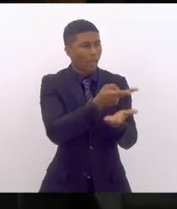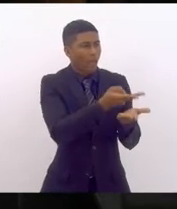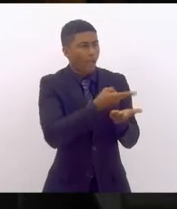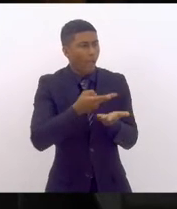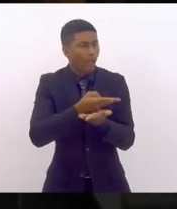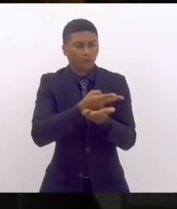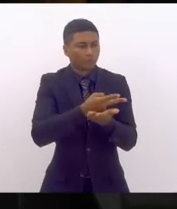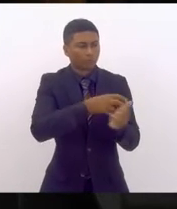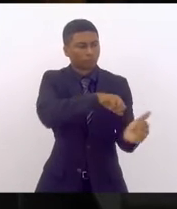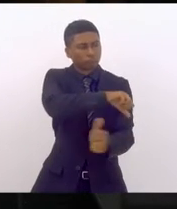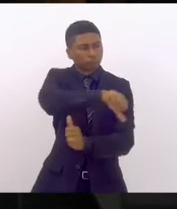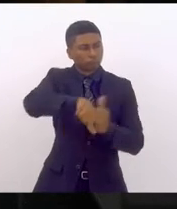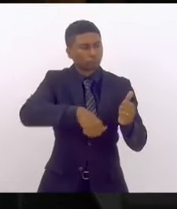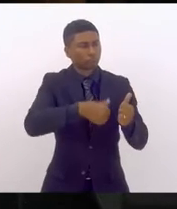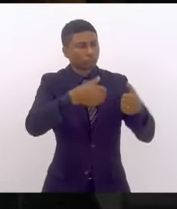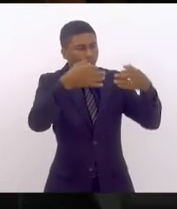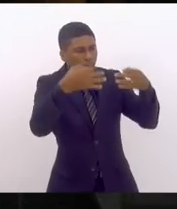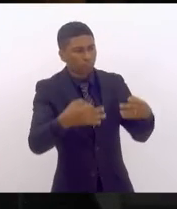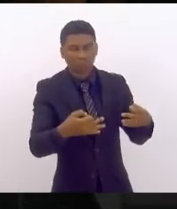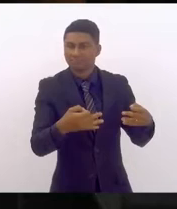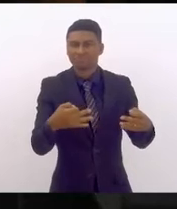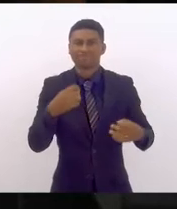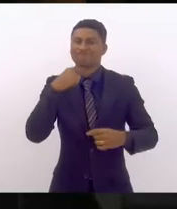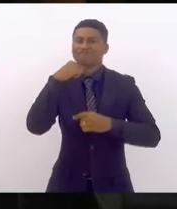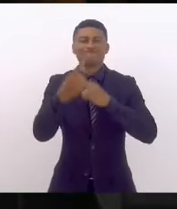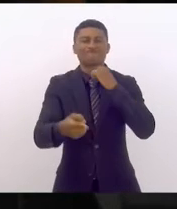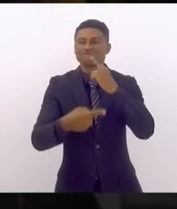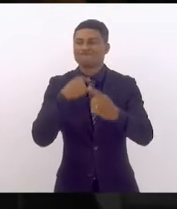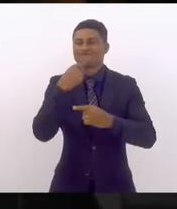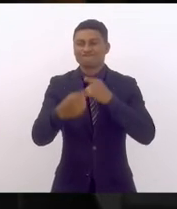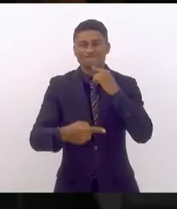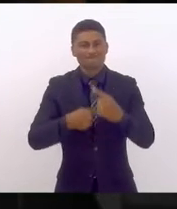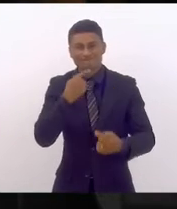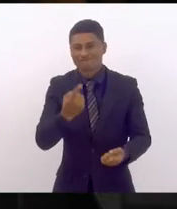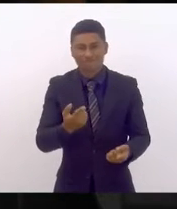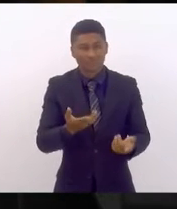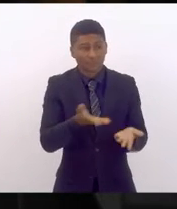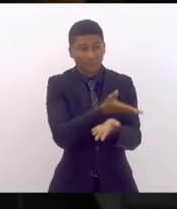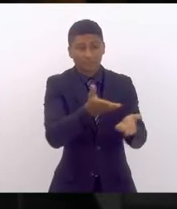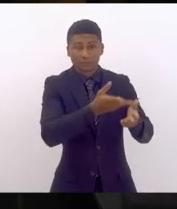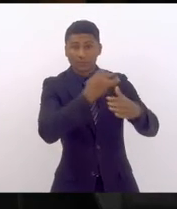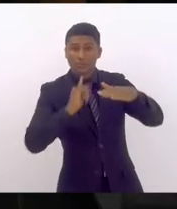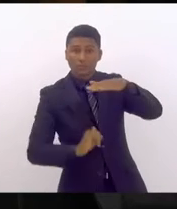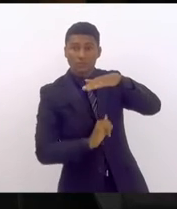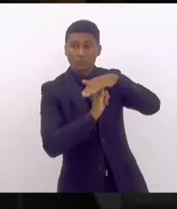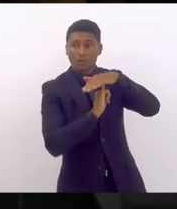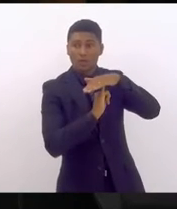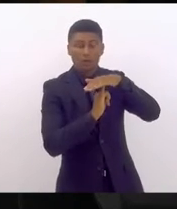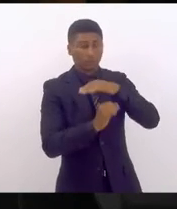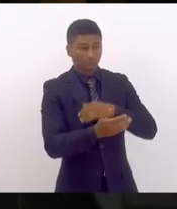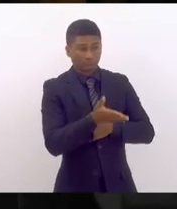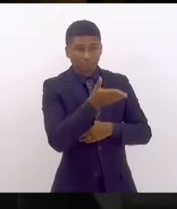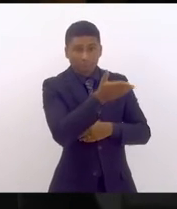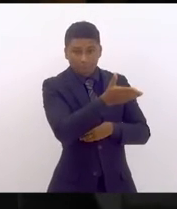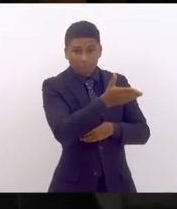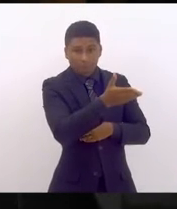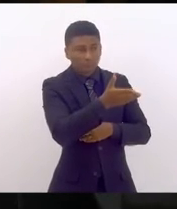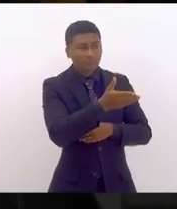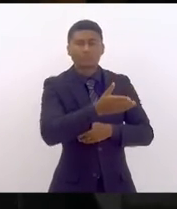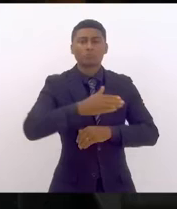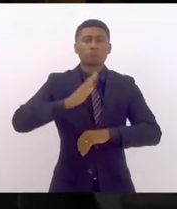errado é inadministável que uma instituição pudesse estar sob seu